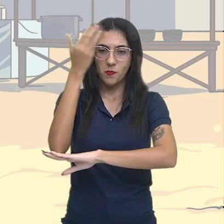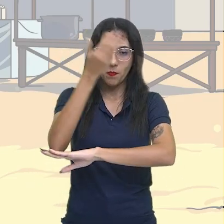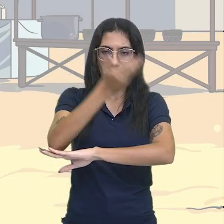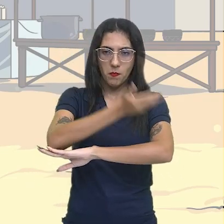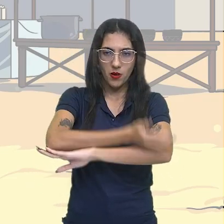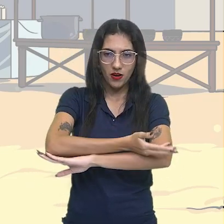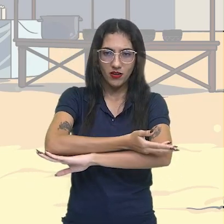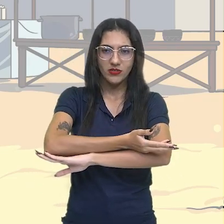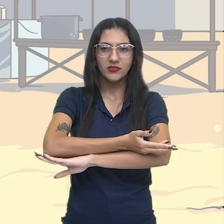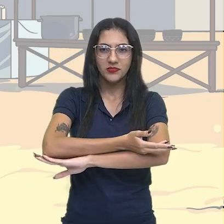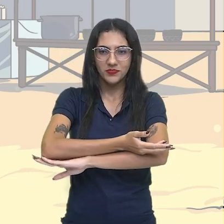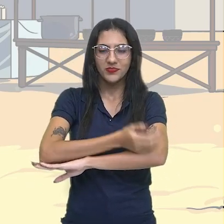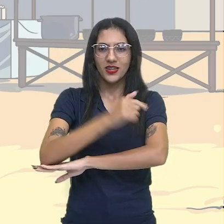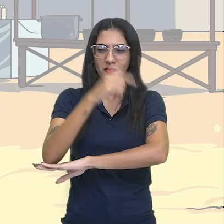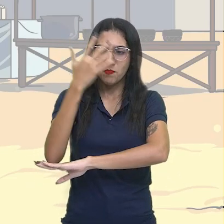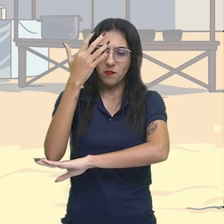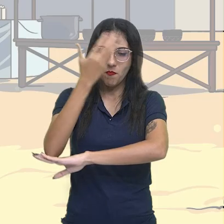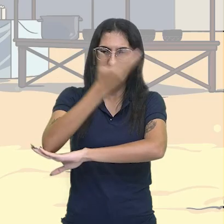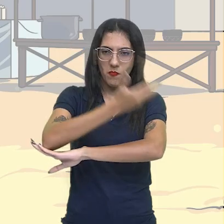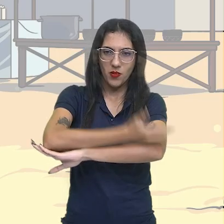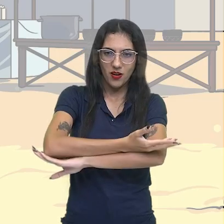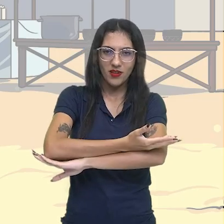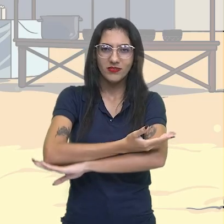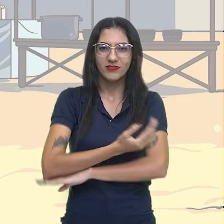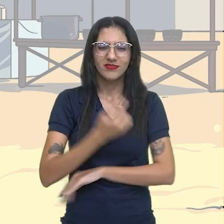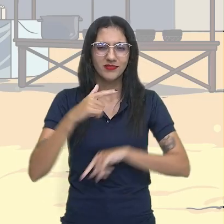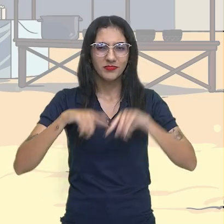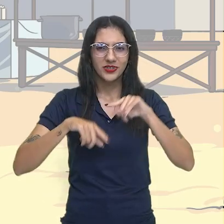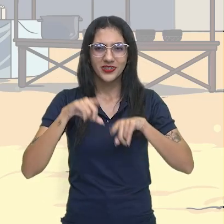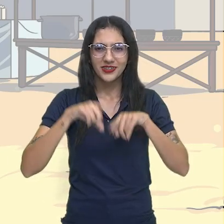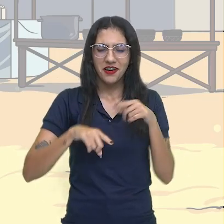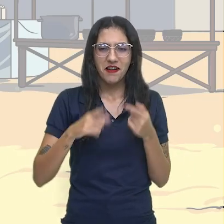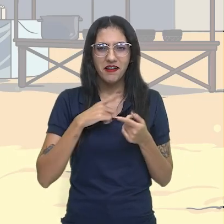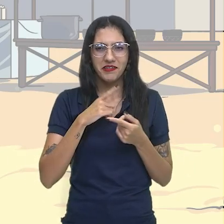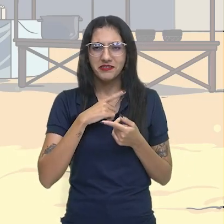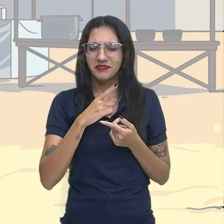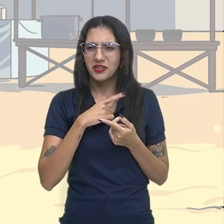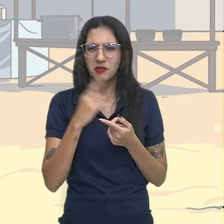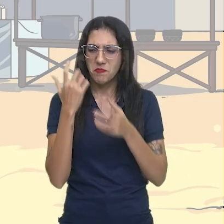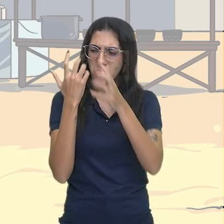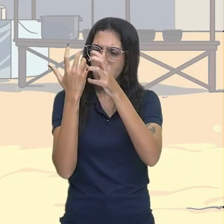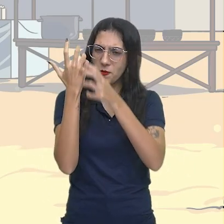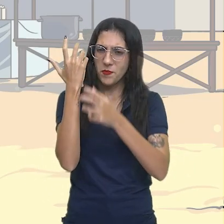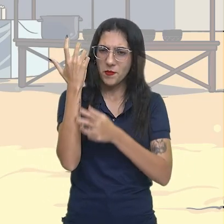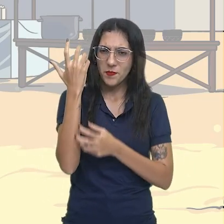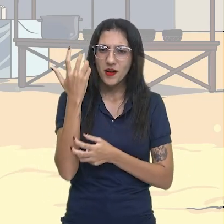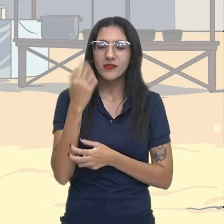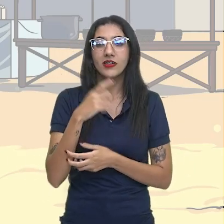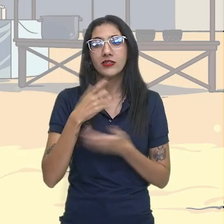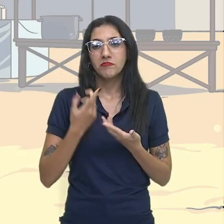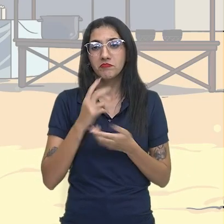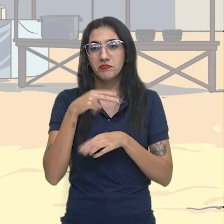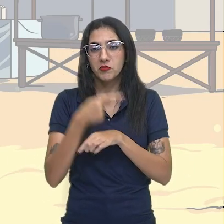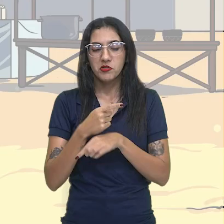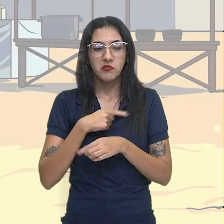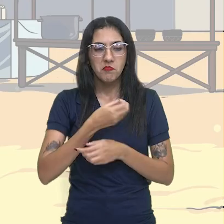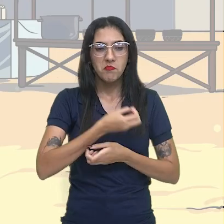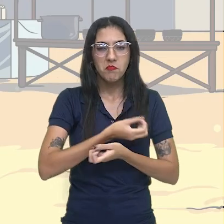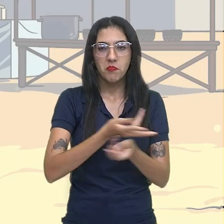derrubado, esta prenda, esses que geralmente são alimentos, objetos, são distribuídos de